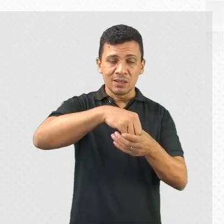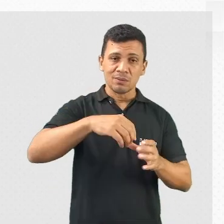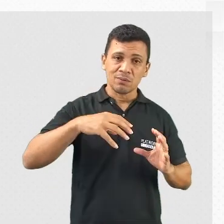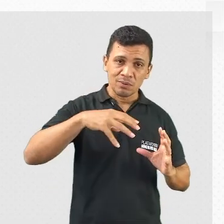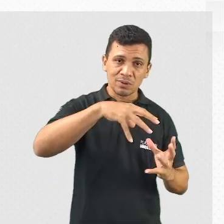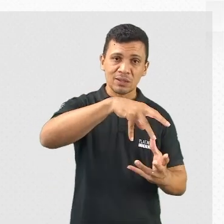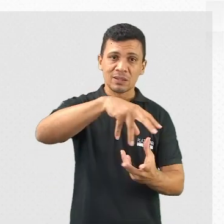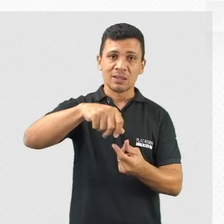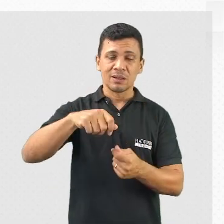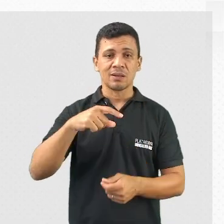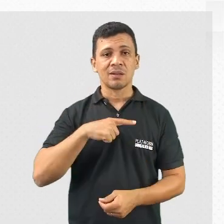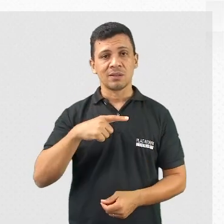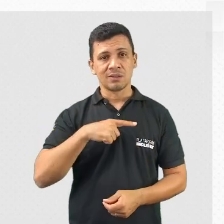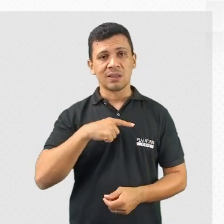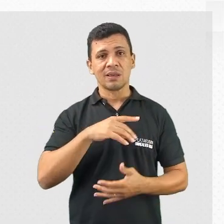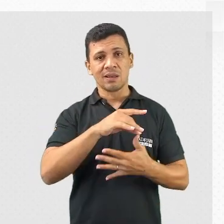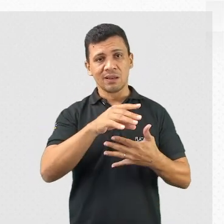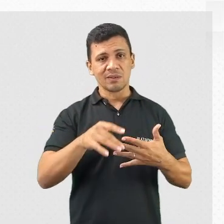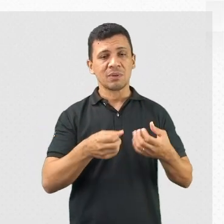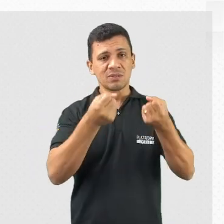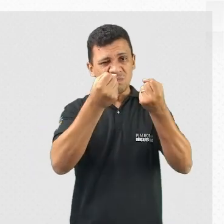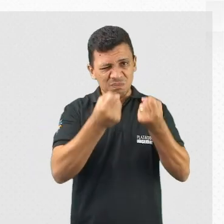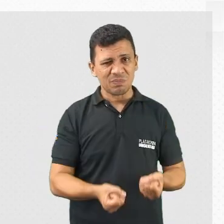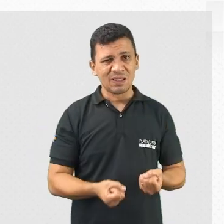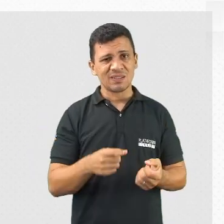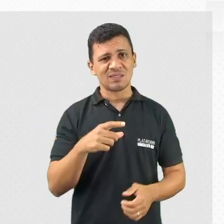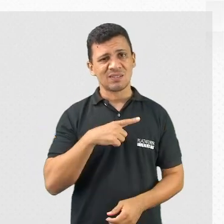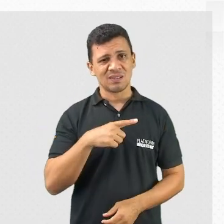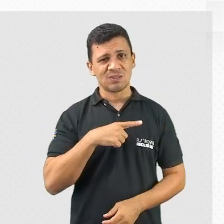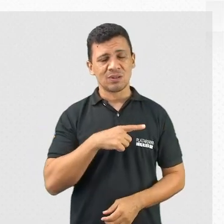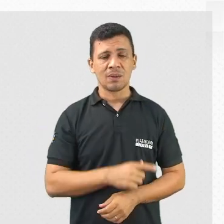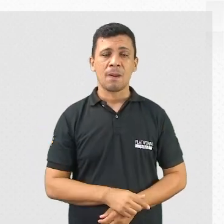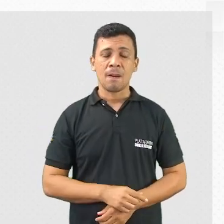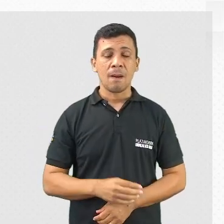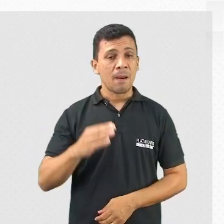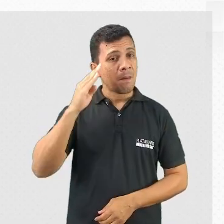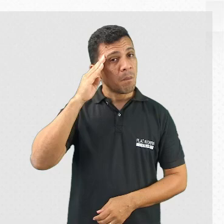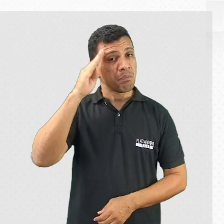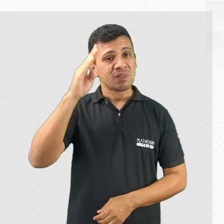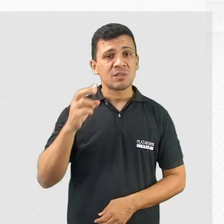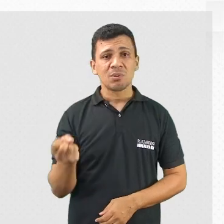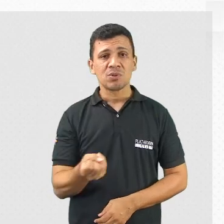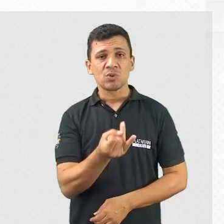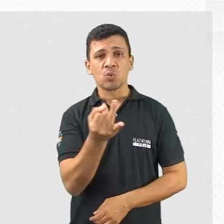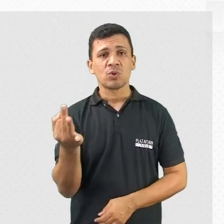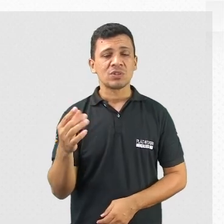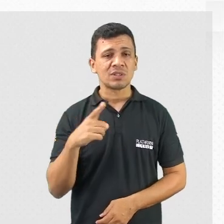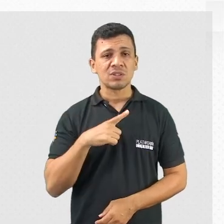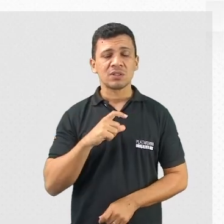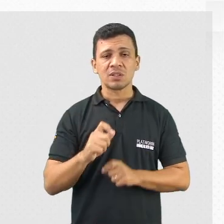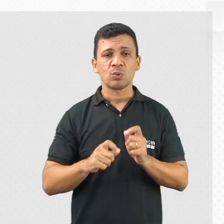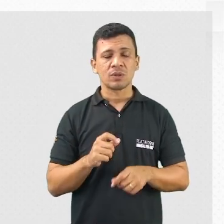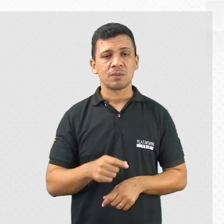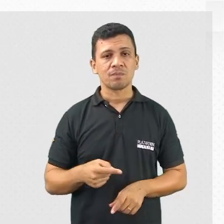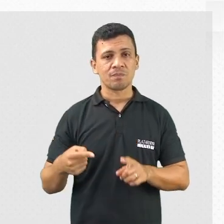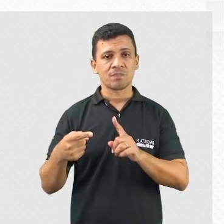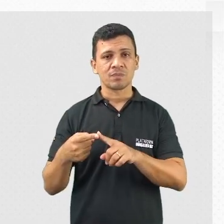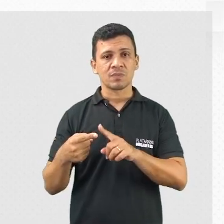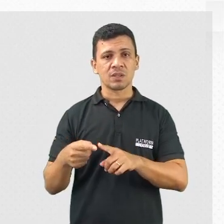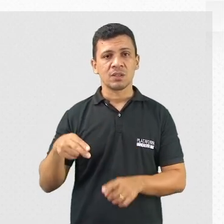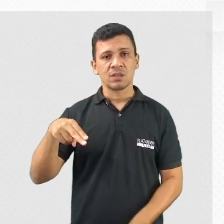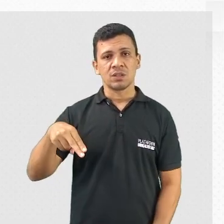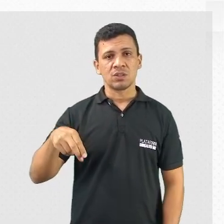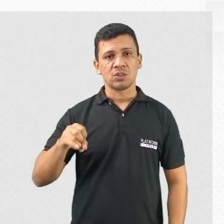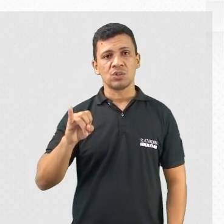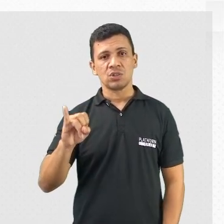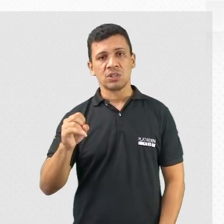vai ser formado por elementos mais densos. Ele é formado principalmente em grande quantidade disso aqui, ó, níquel e